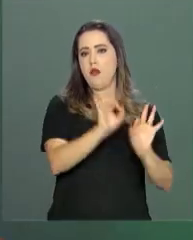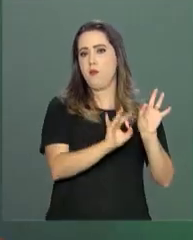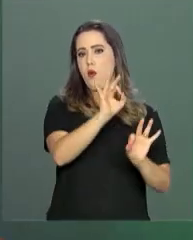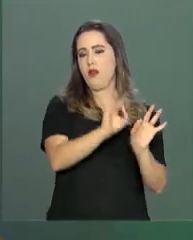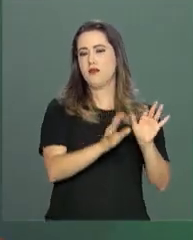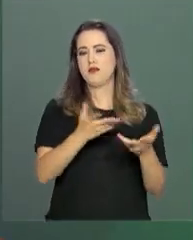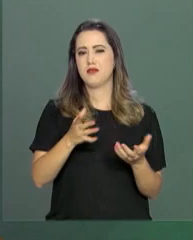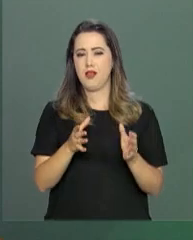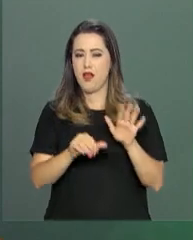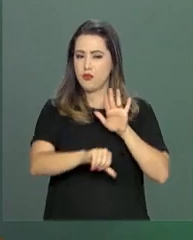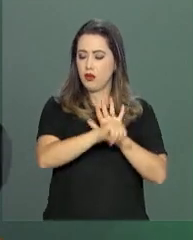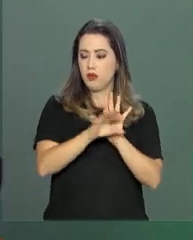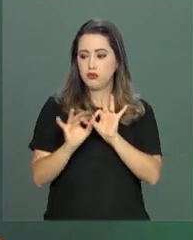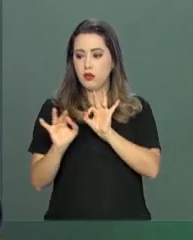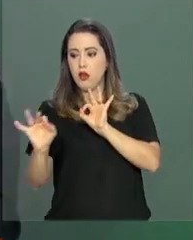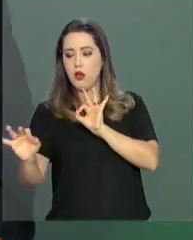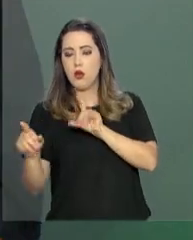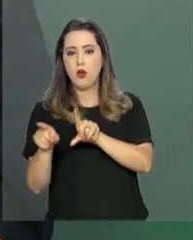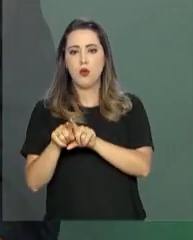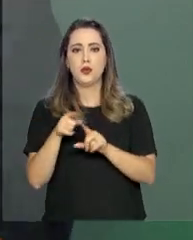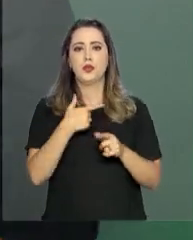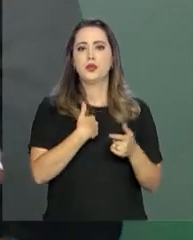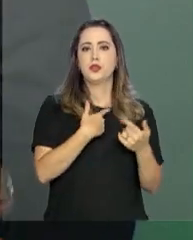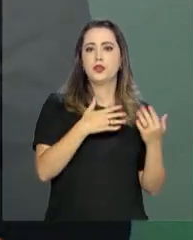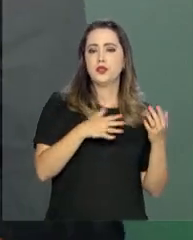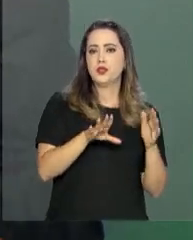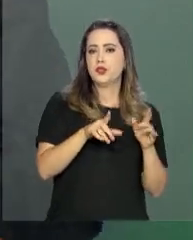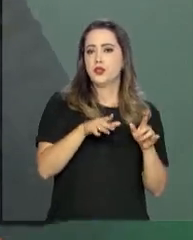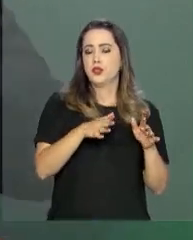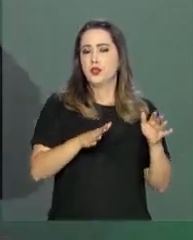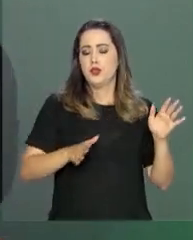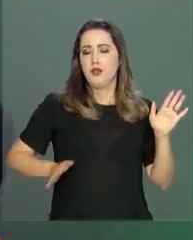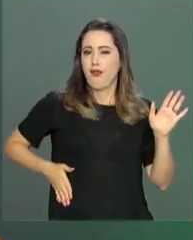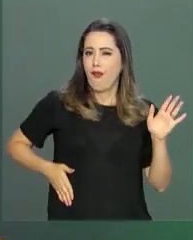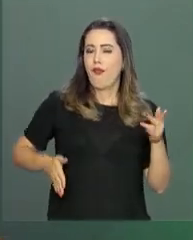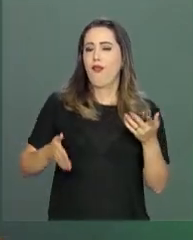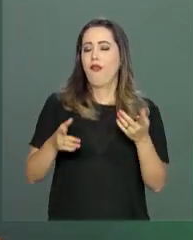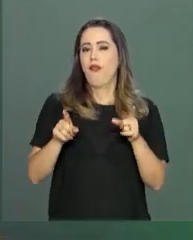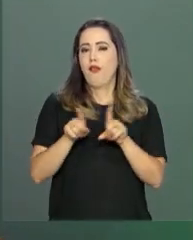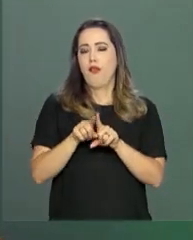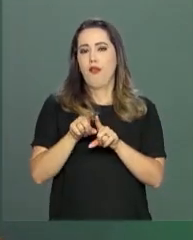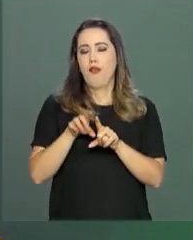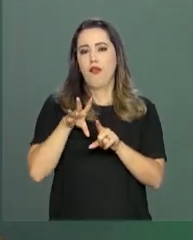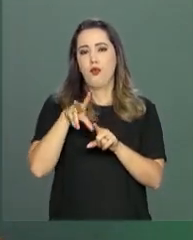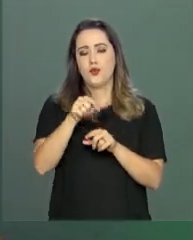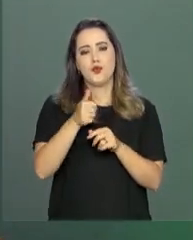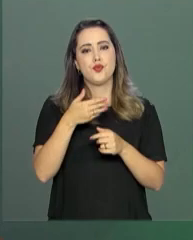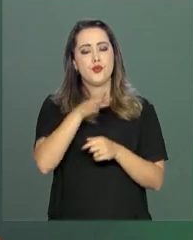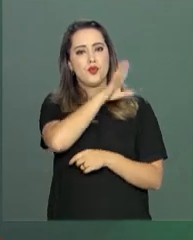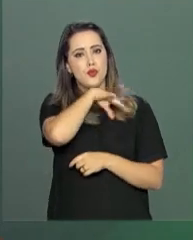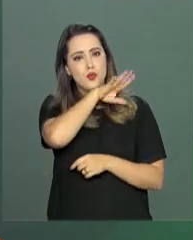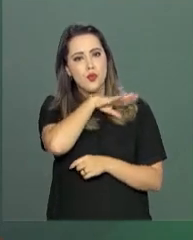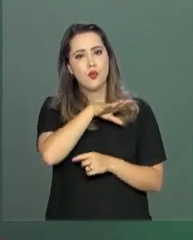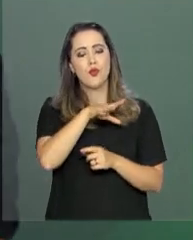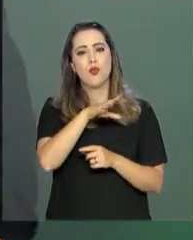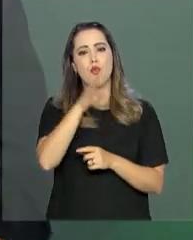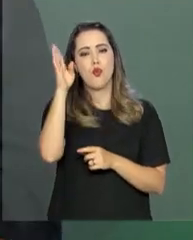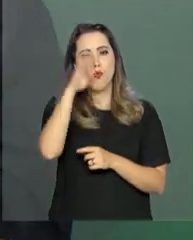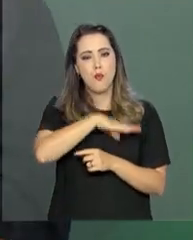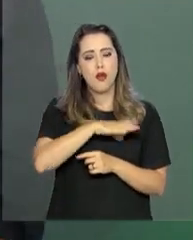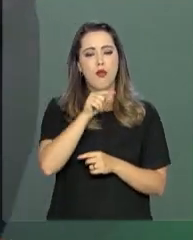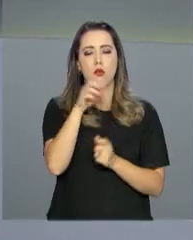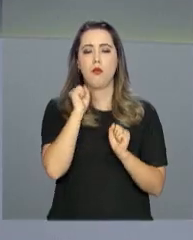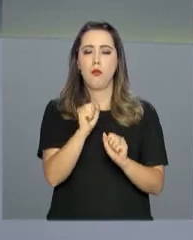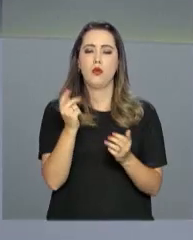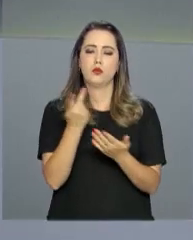organizado, distantes do ócio, distantes, enfim, de tudo aquilo de ruim que pode acontecer com